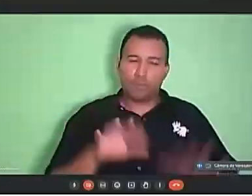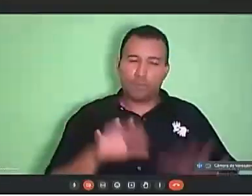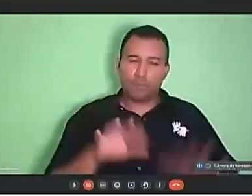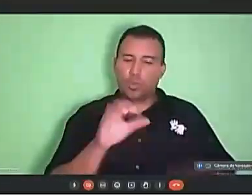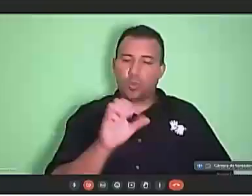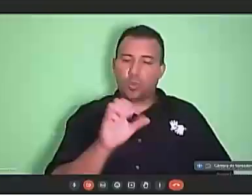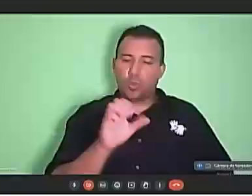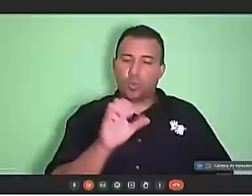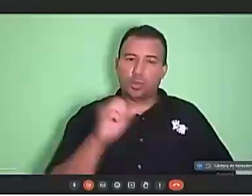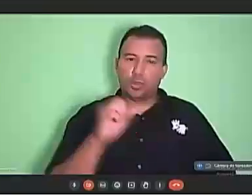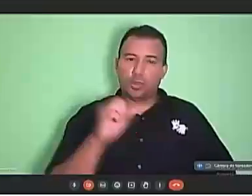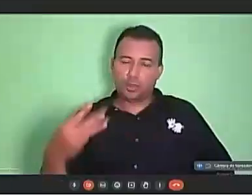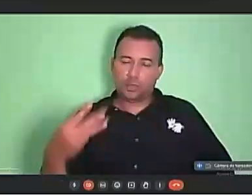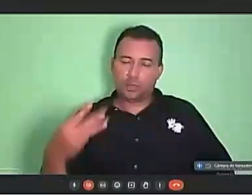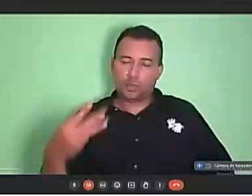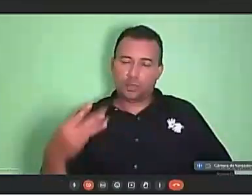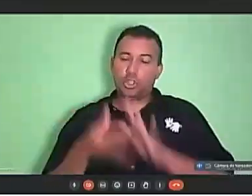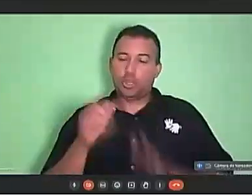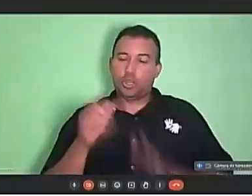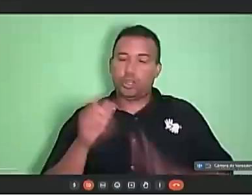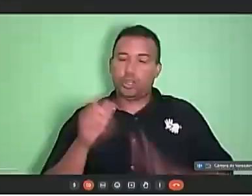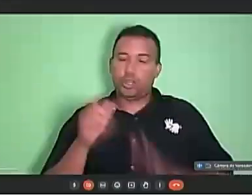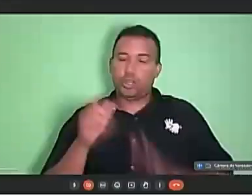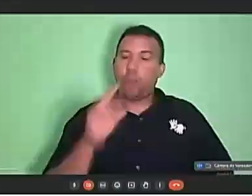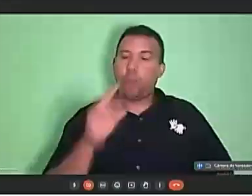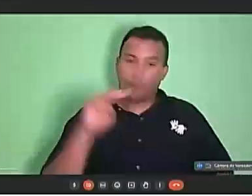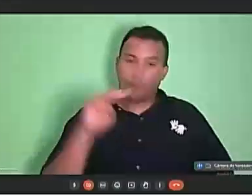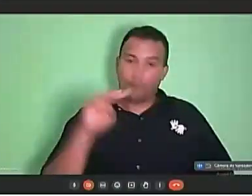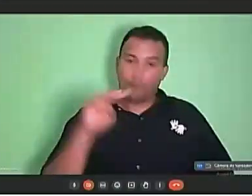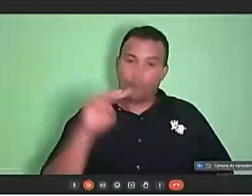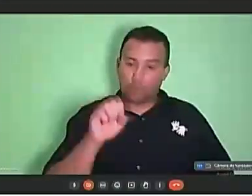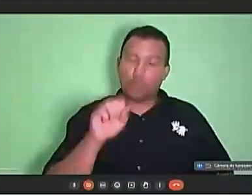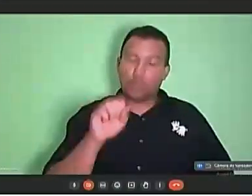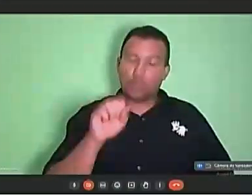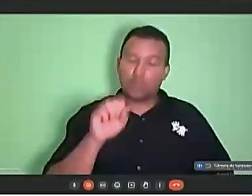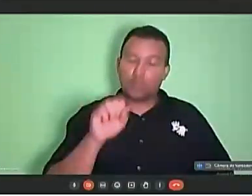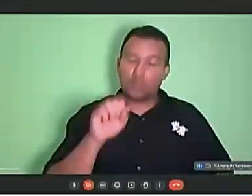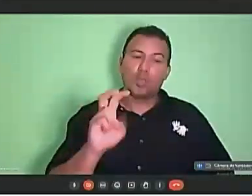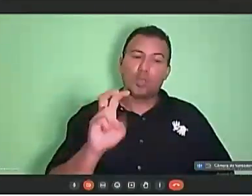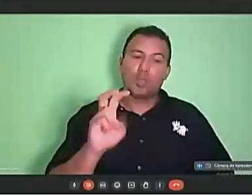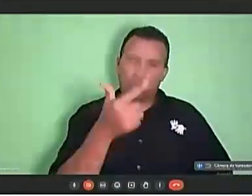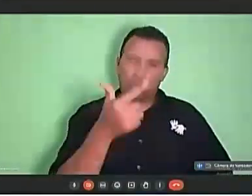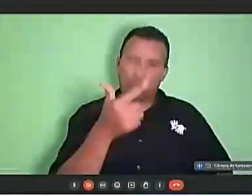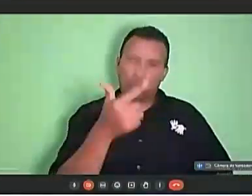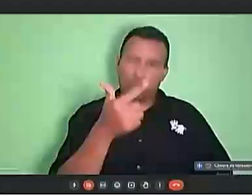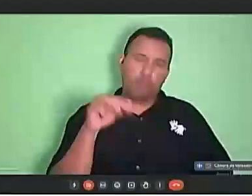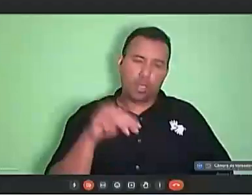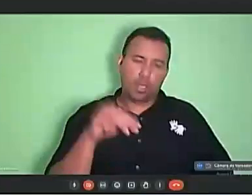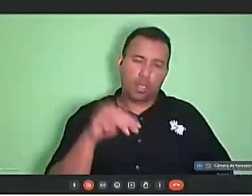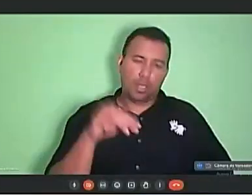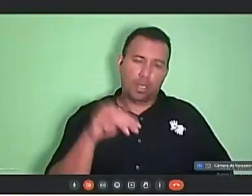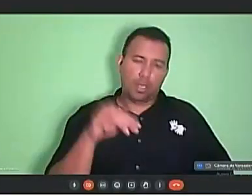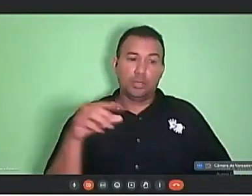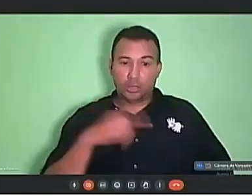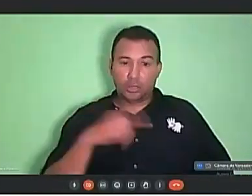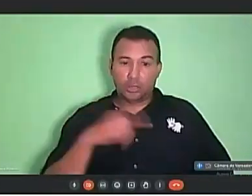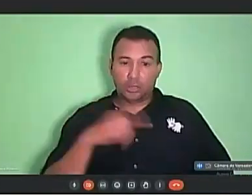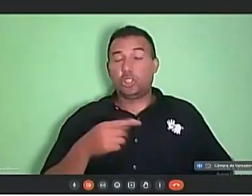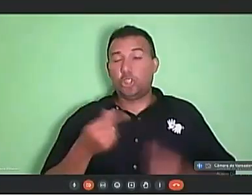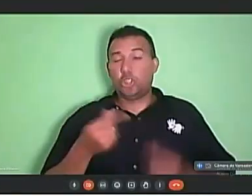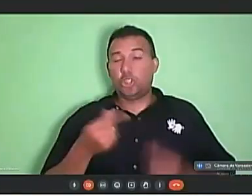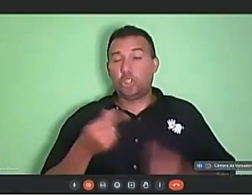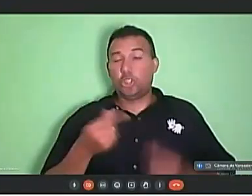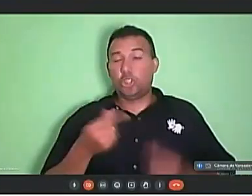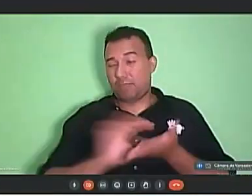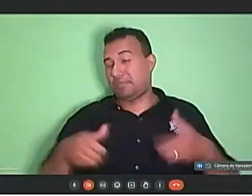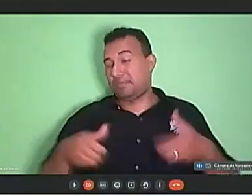tirar 1,25 m. E para essa enchente atual de agora, 1,30 m mais ou menos. Mas isso teria um custo de centenas de milhões de reais. Né? E